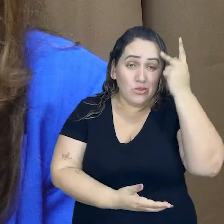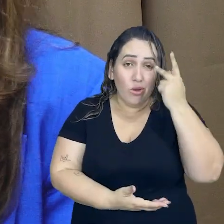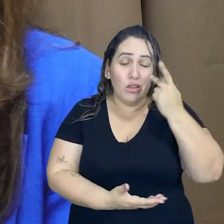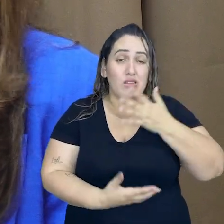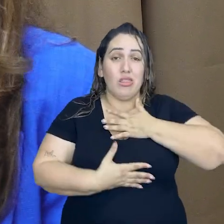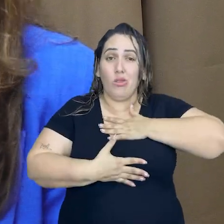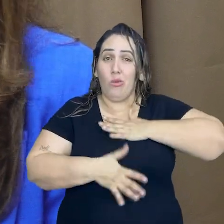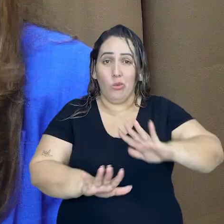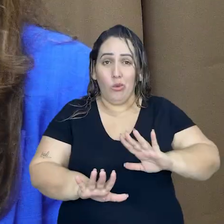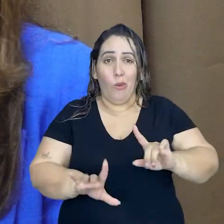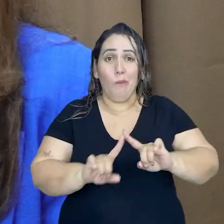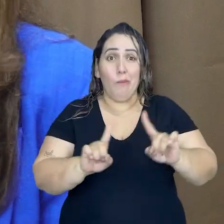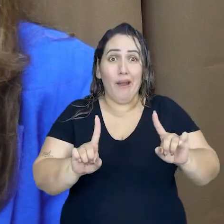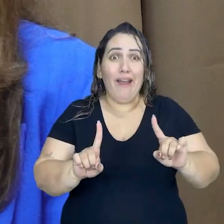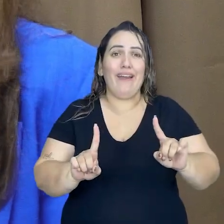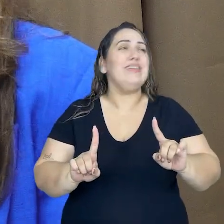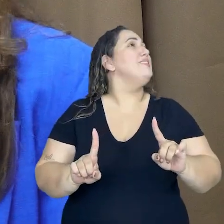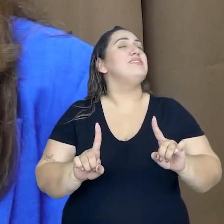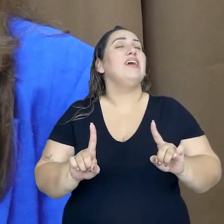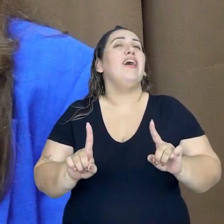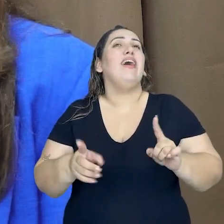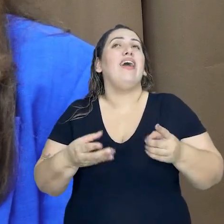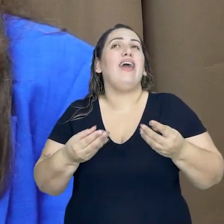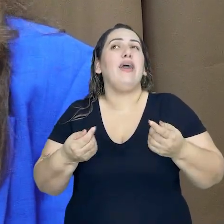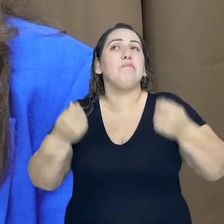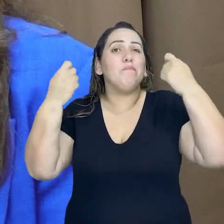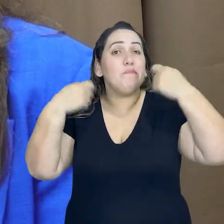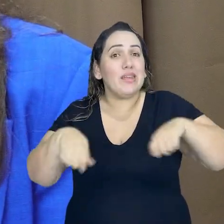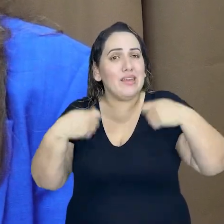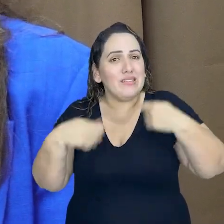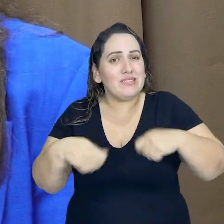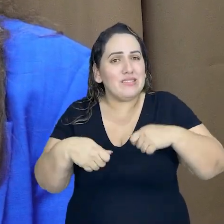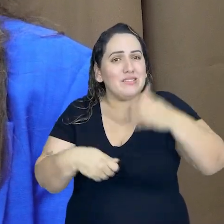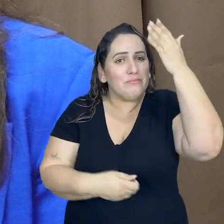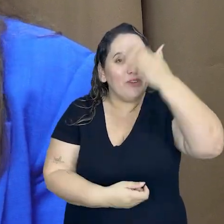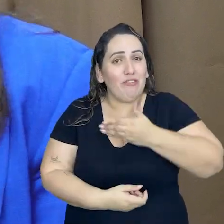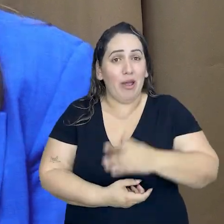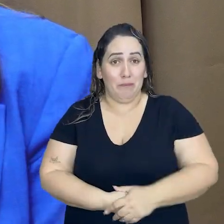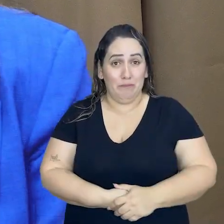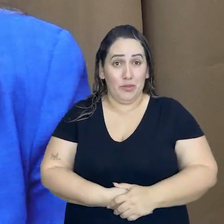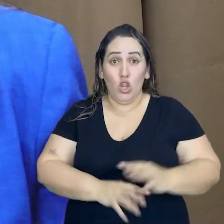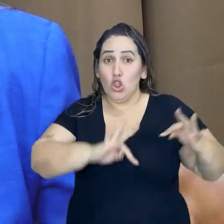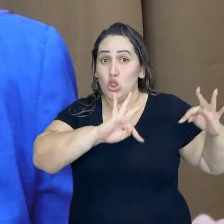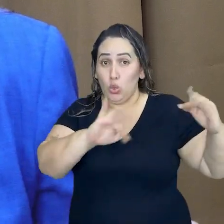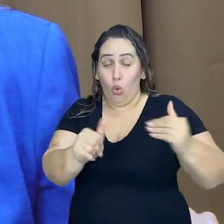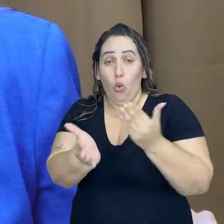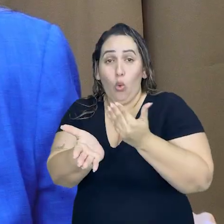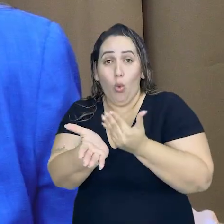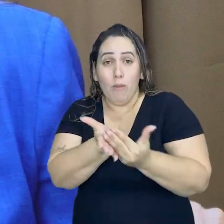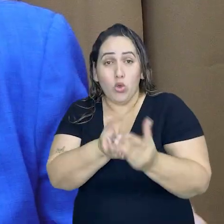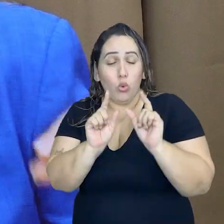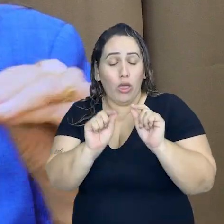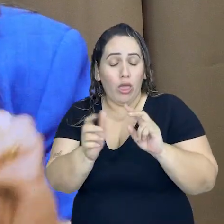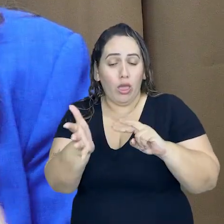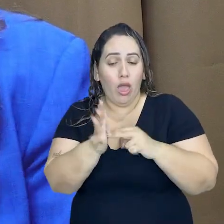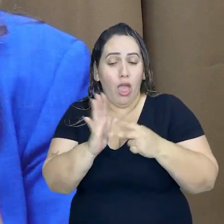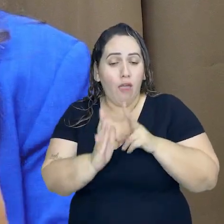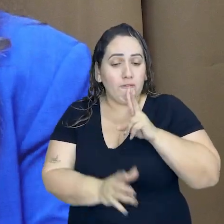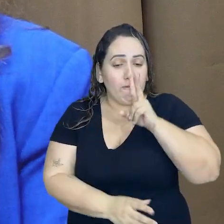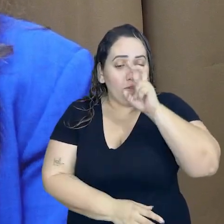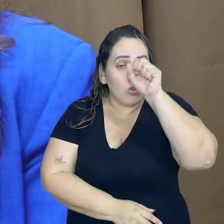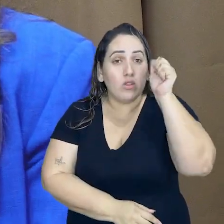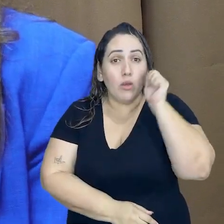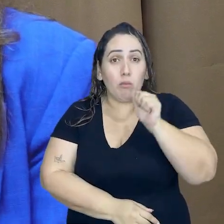uma mulher, da ousadia. É muito incrível isso, né? Assim, maravilhoso. Porque nasceu lá